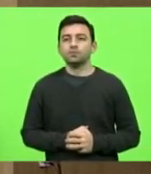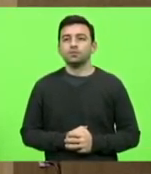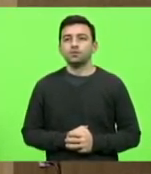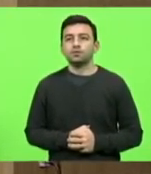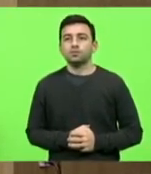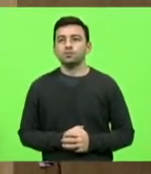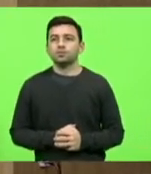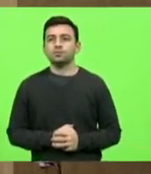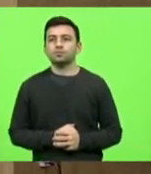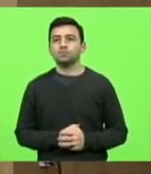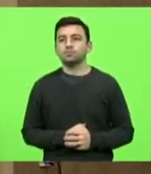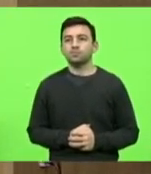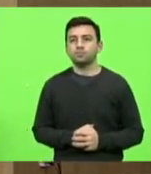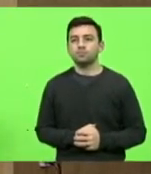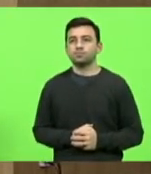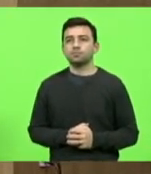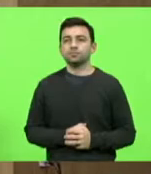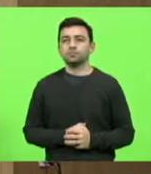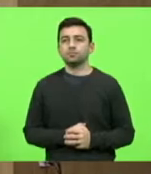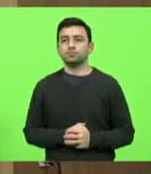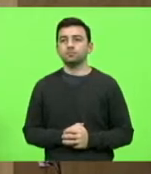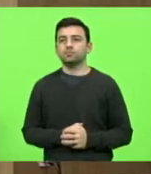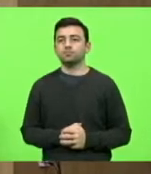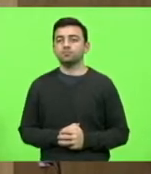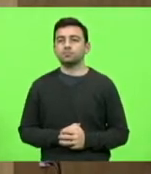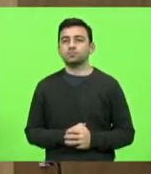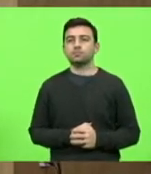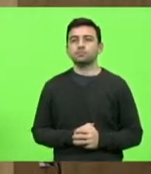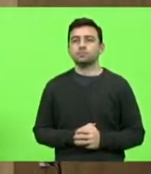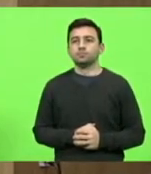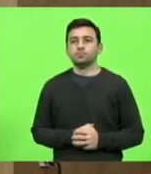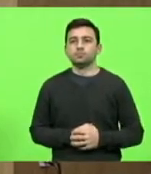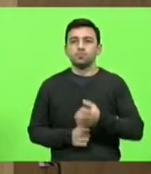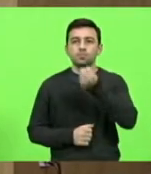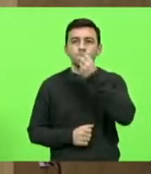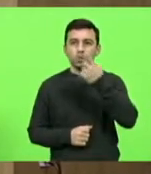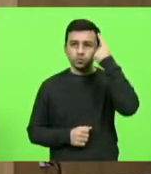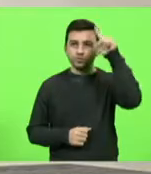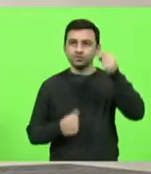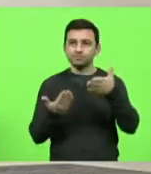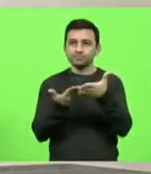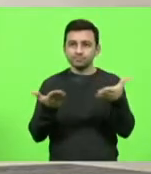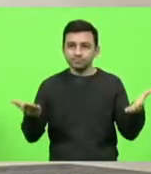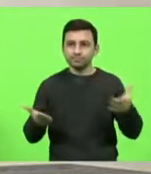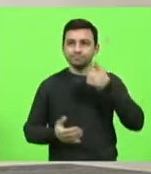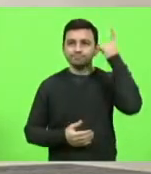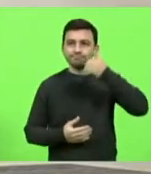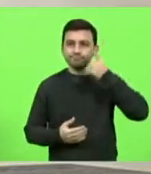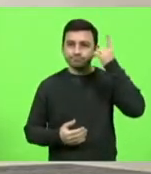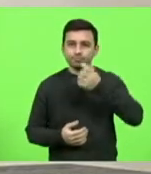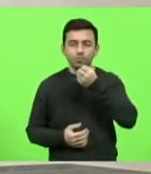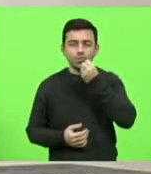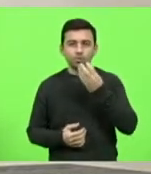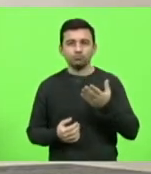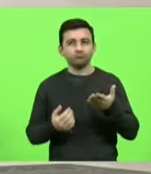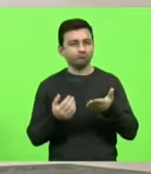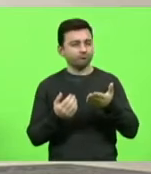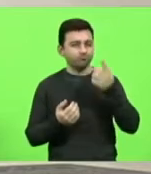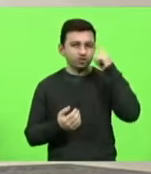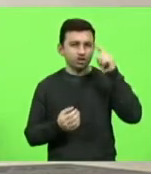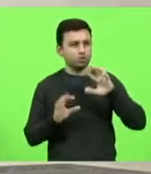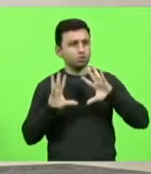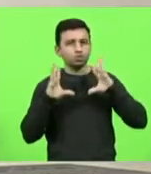Pois não, deputado, está escrito. Bom dia, deputadas, bom dia, deputados, bom dia a todos os